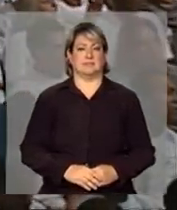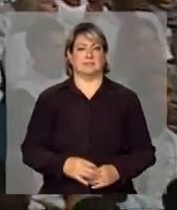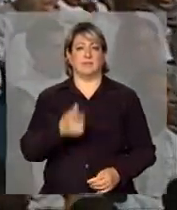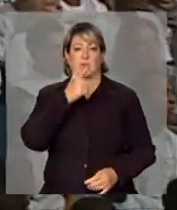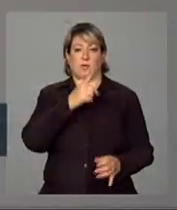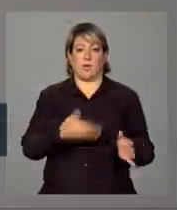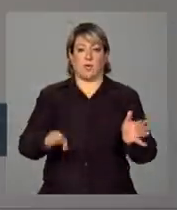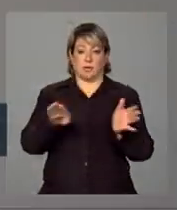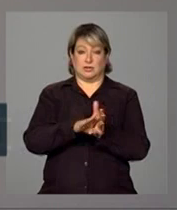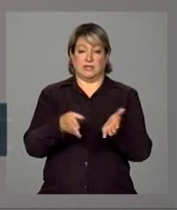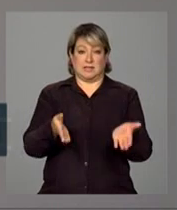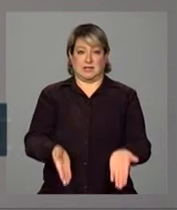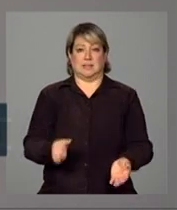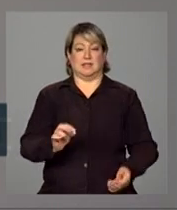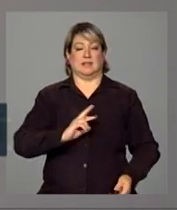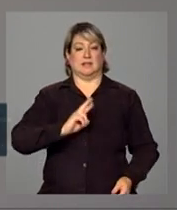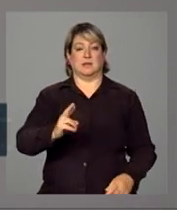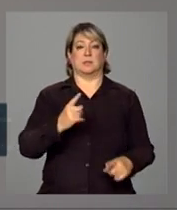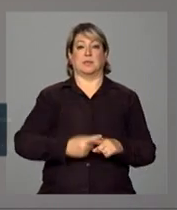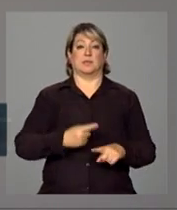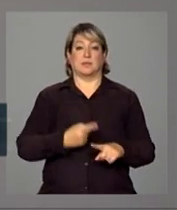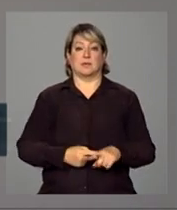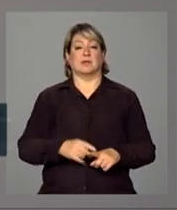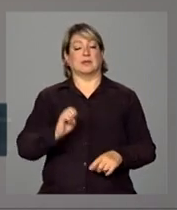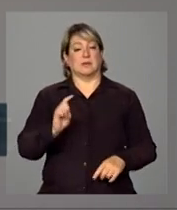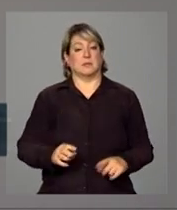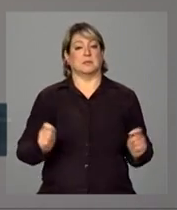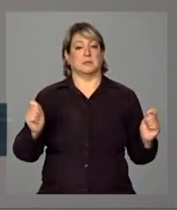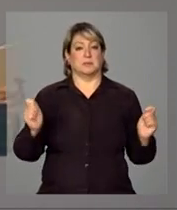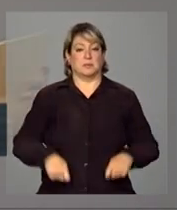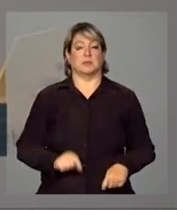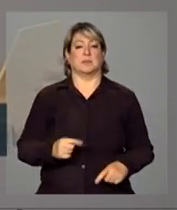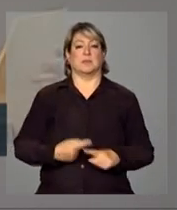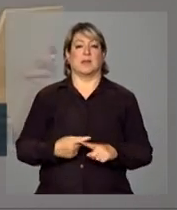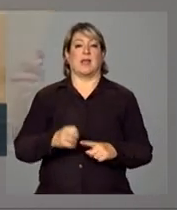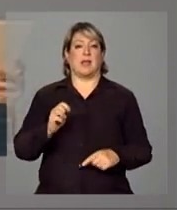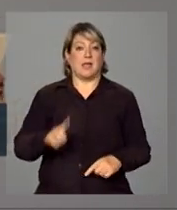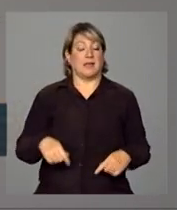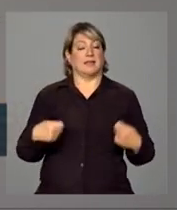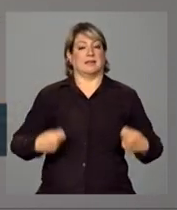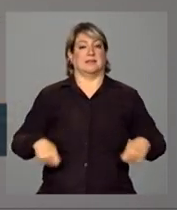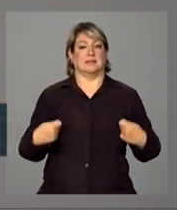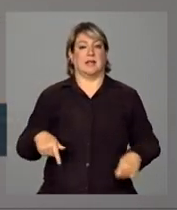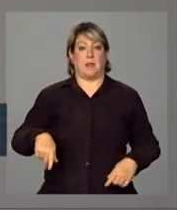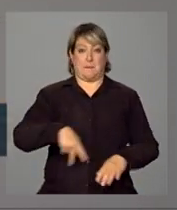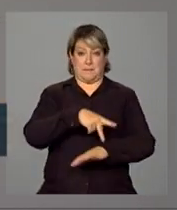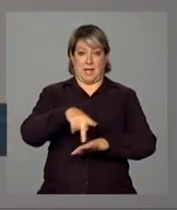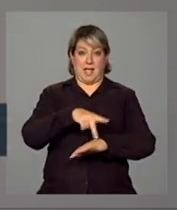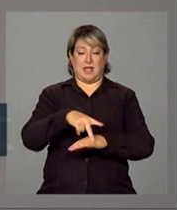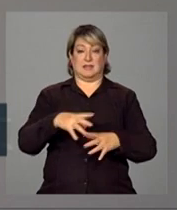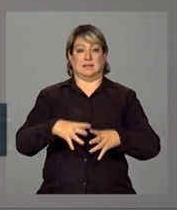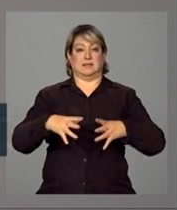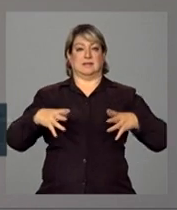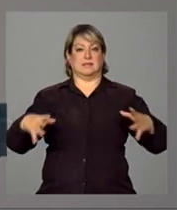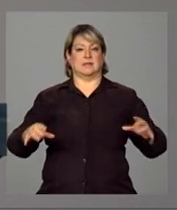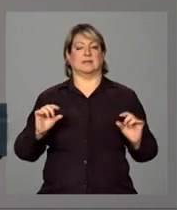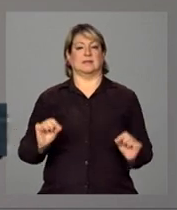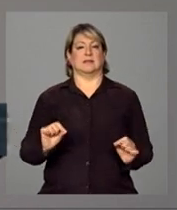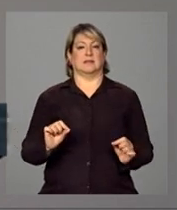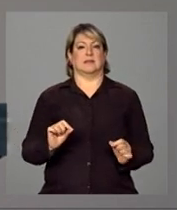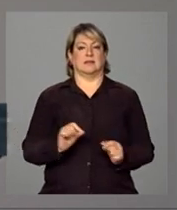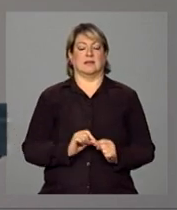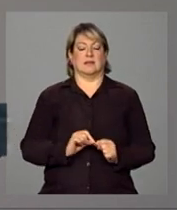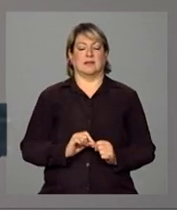Chegamos a esse resultado porque era possível, porque era necessário. O país cresce, gera empregos, nossa